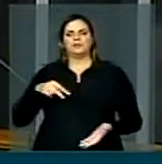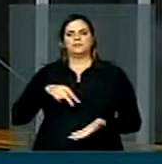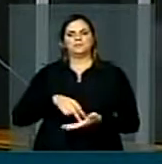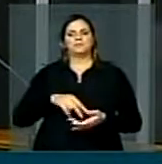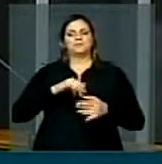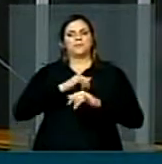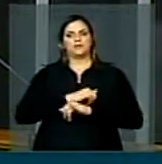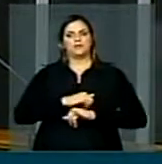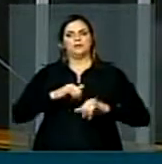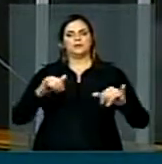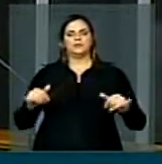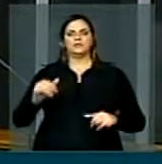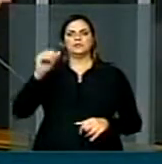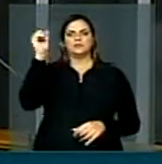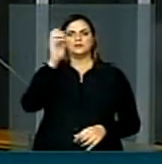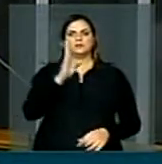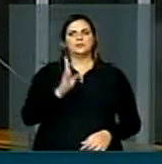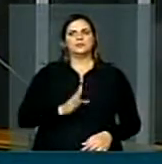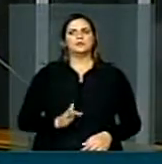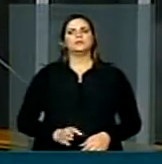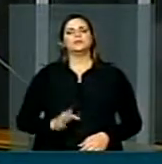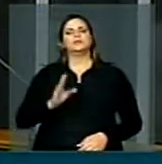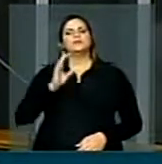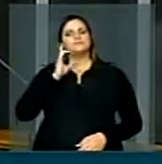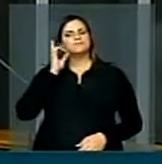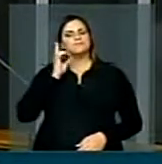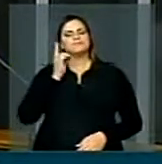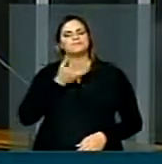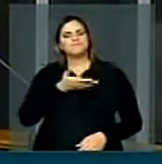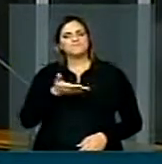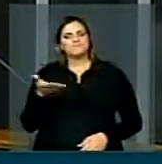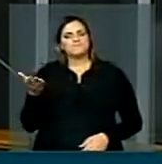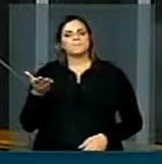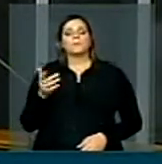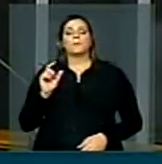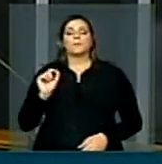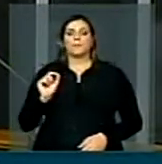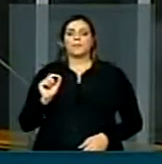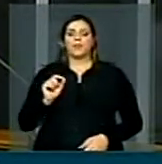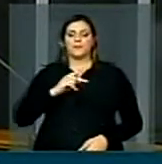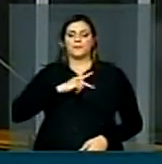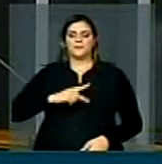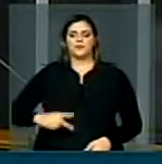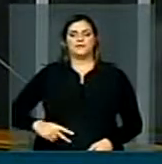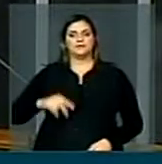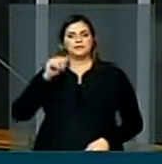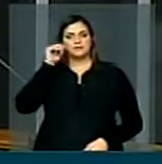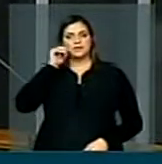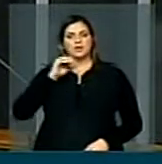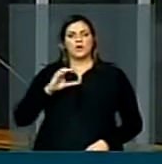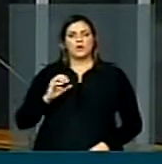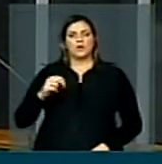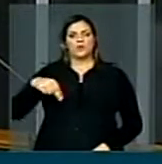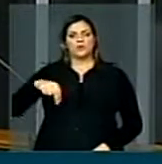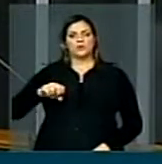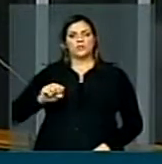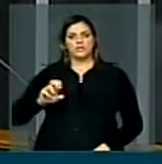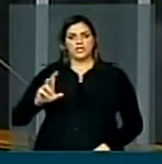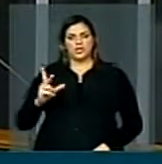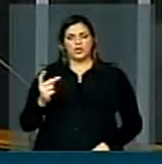aos despachantes do Brasil inteiro, em especial a nossa presidente do Conselho Estadual, a